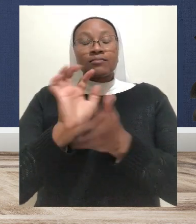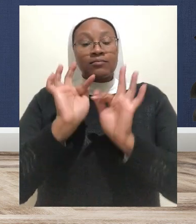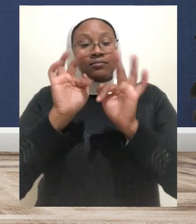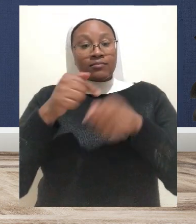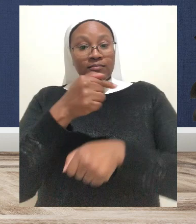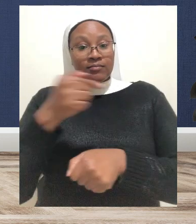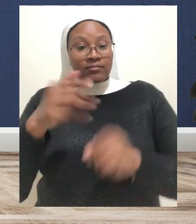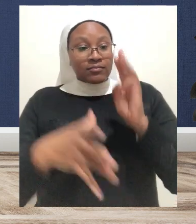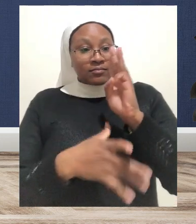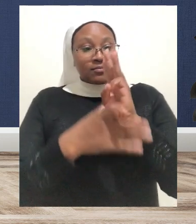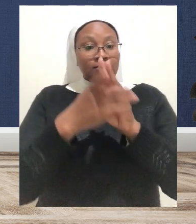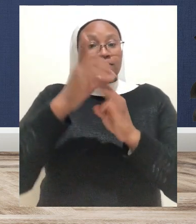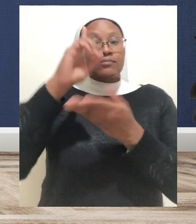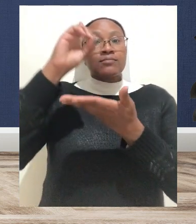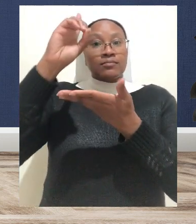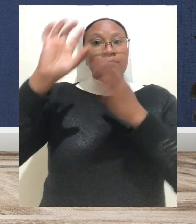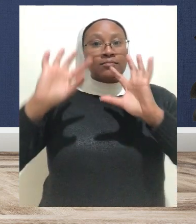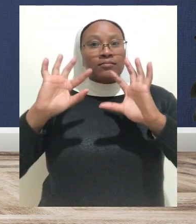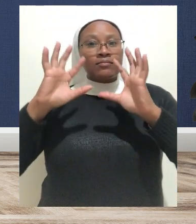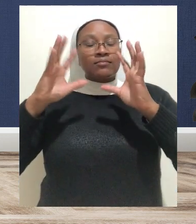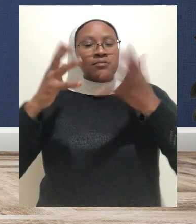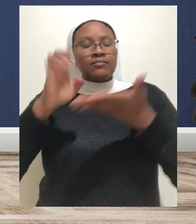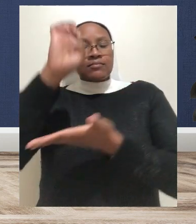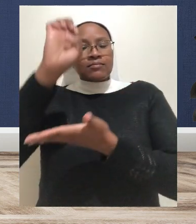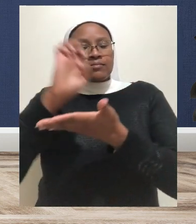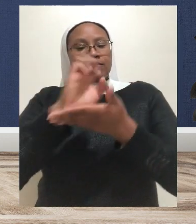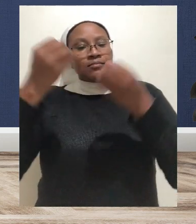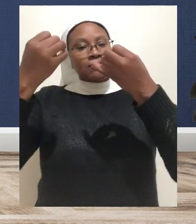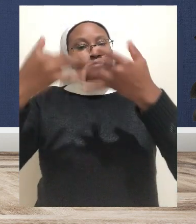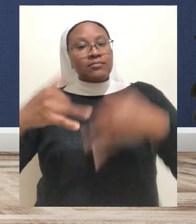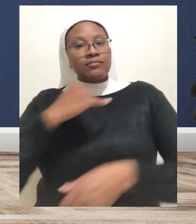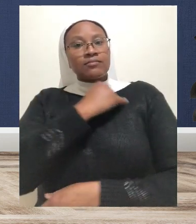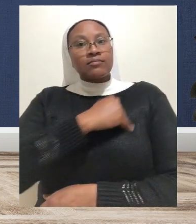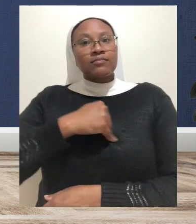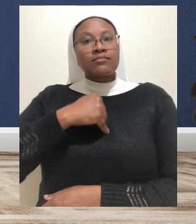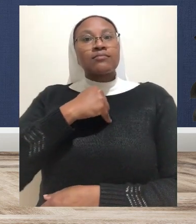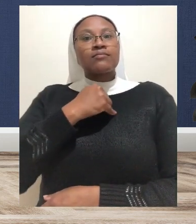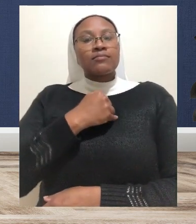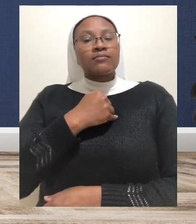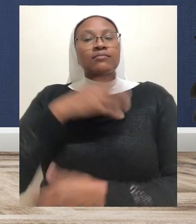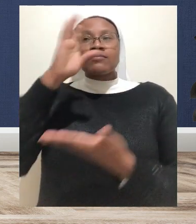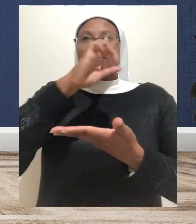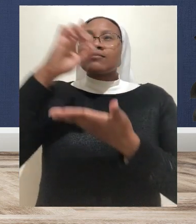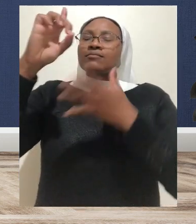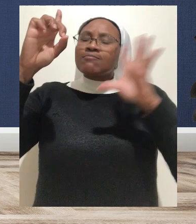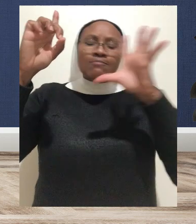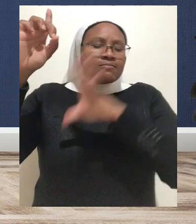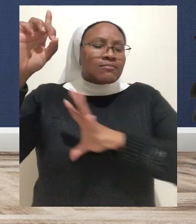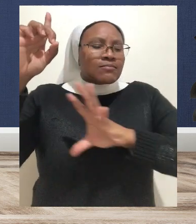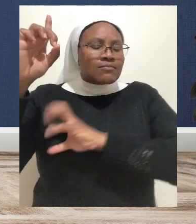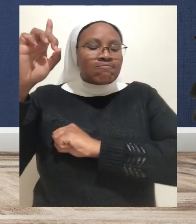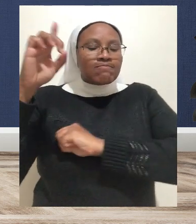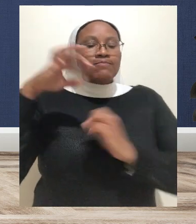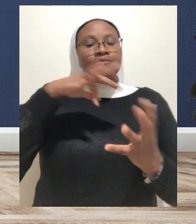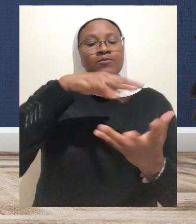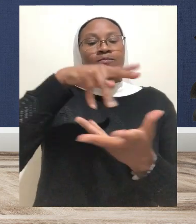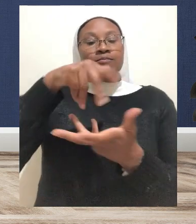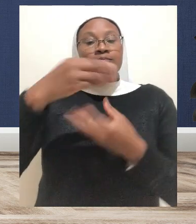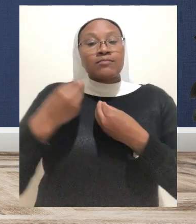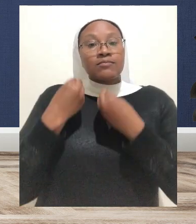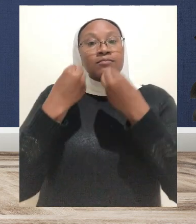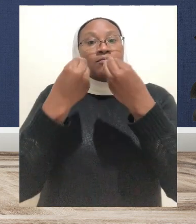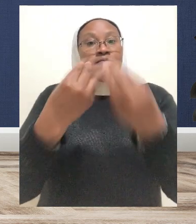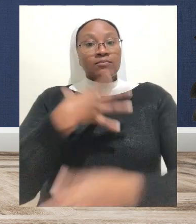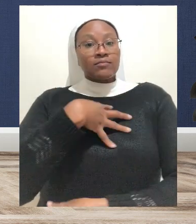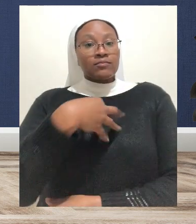Evangelho, do final de semana da Santíssima Trindade, ouvir o evangelista São João dizer: Deus amou tanto o